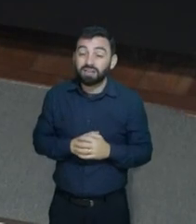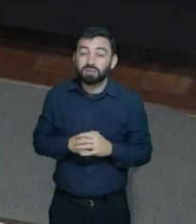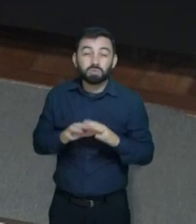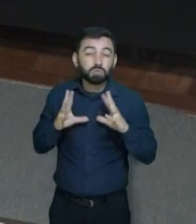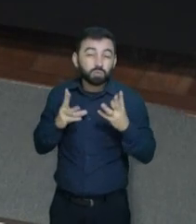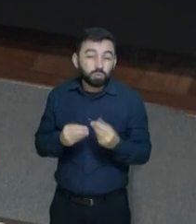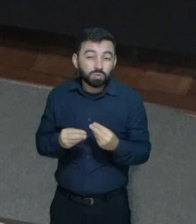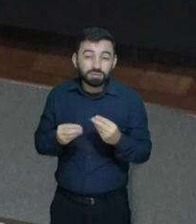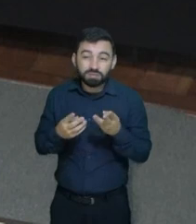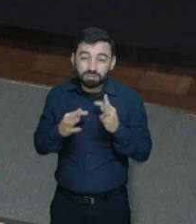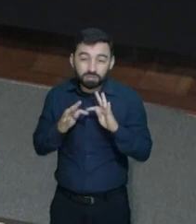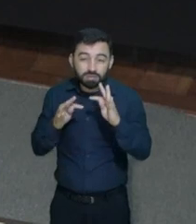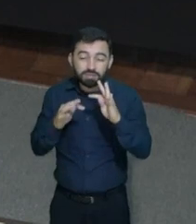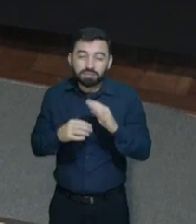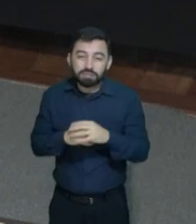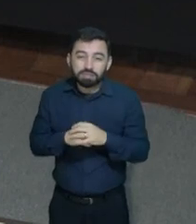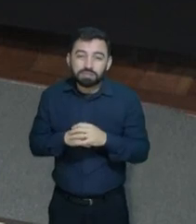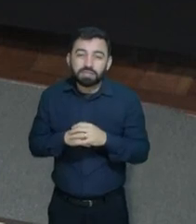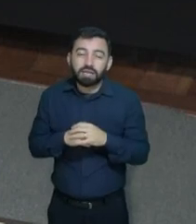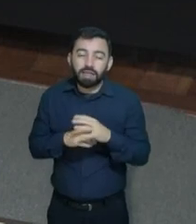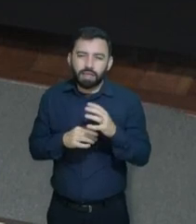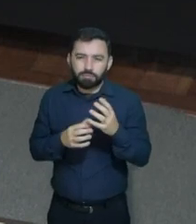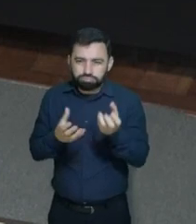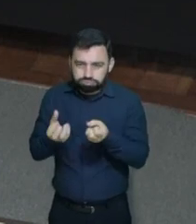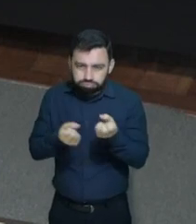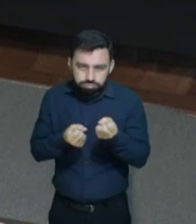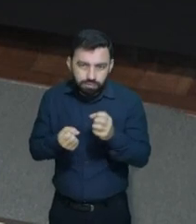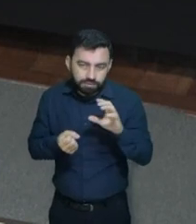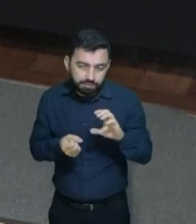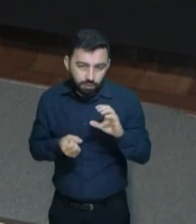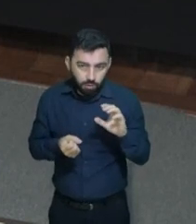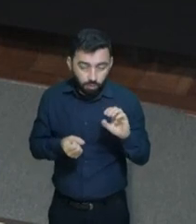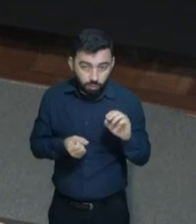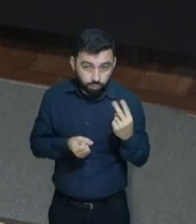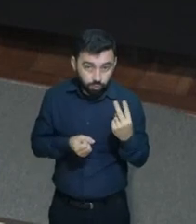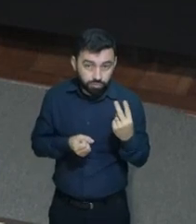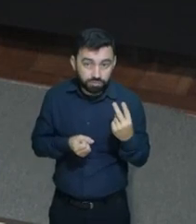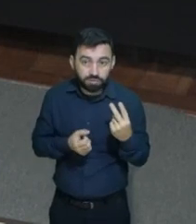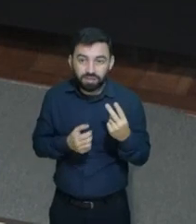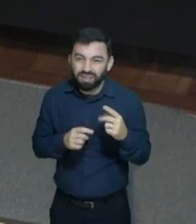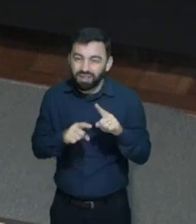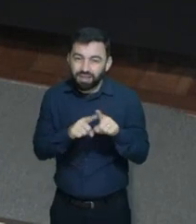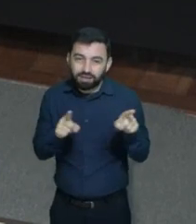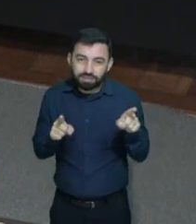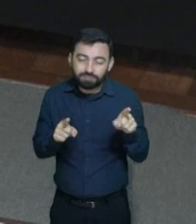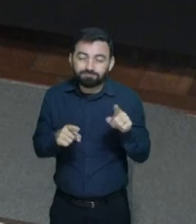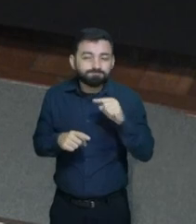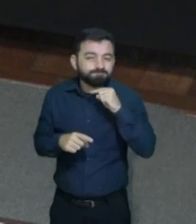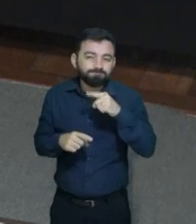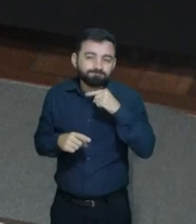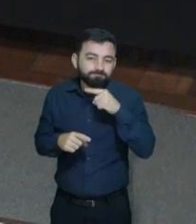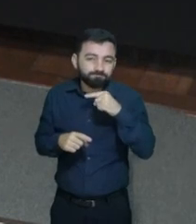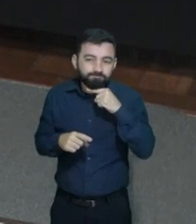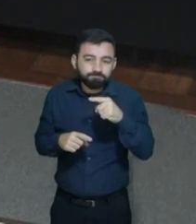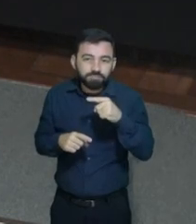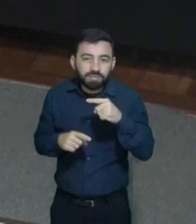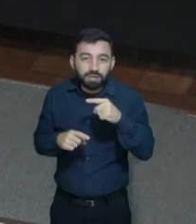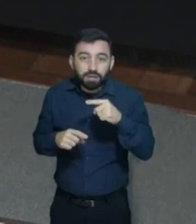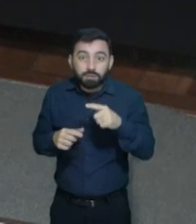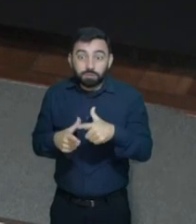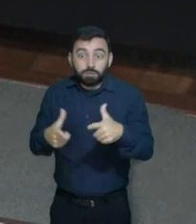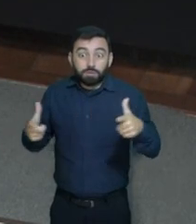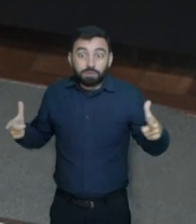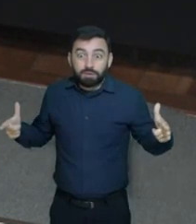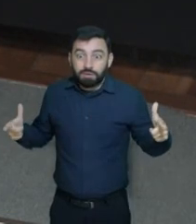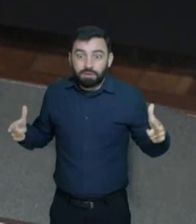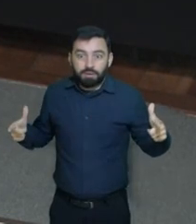essas tecnologias de CDR, que eles chamam, né, de que é a captura de carbono, ainda não, a gente não consegue fazer em